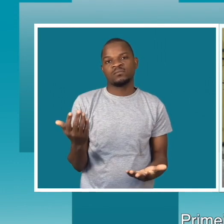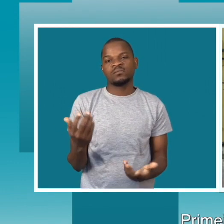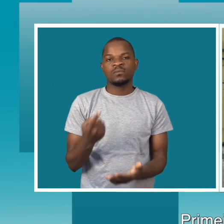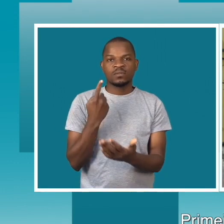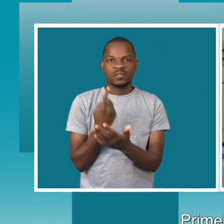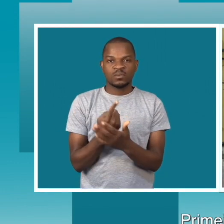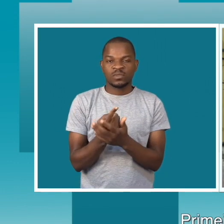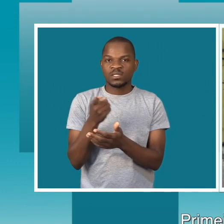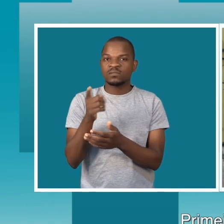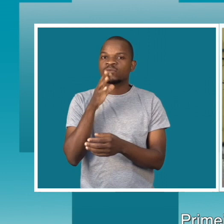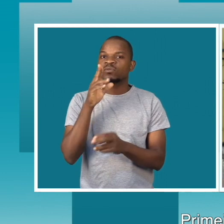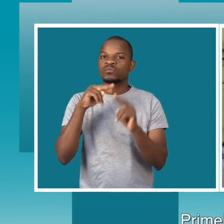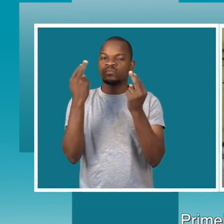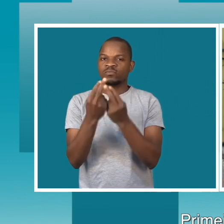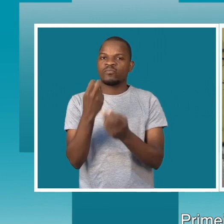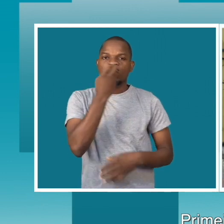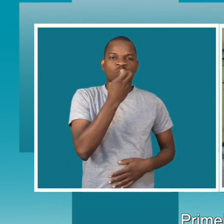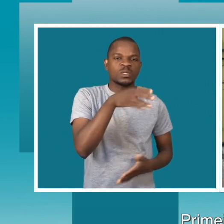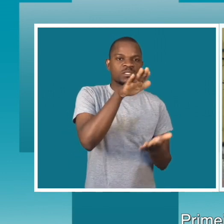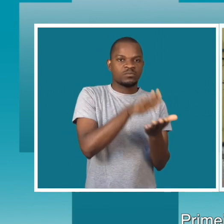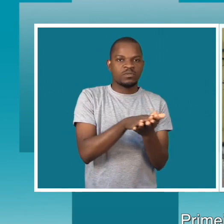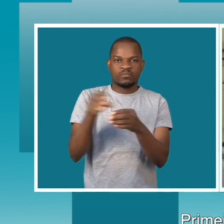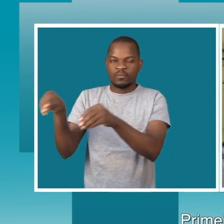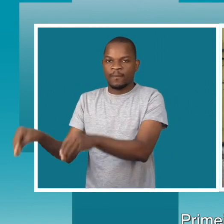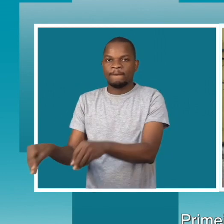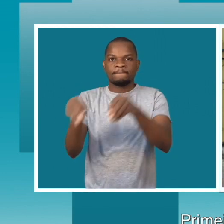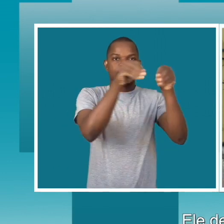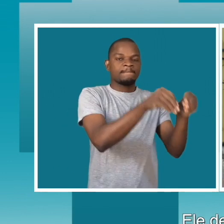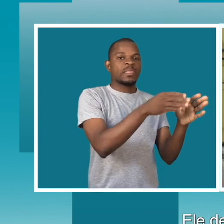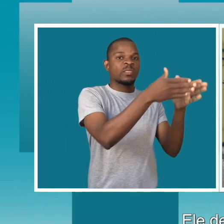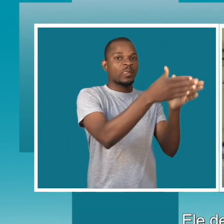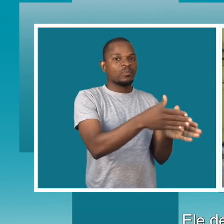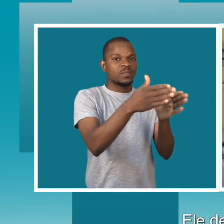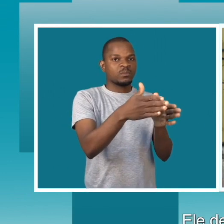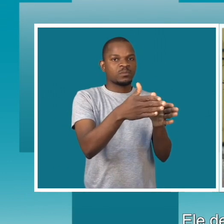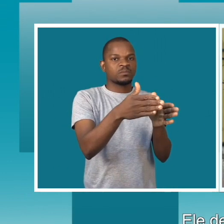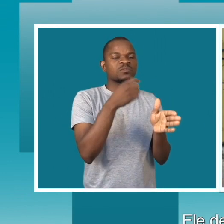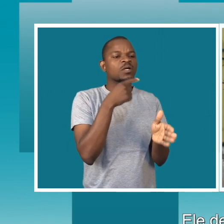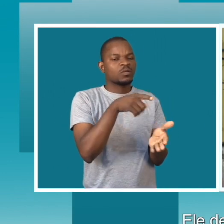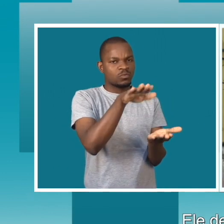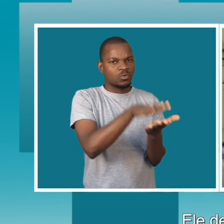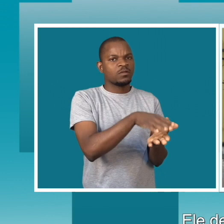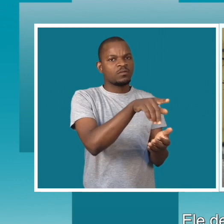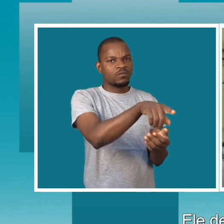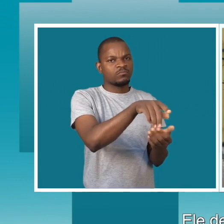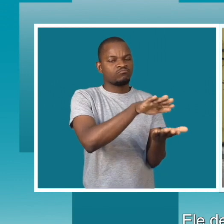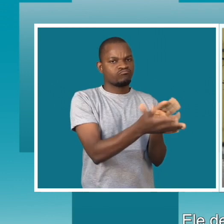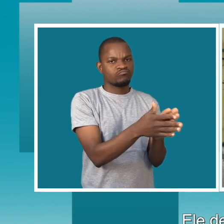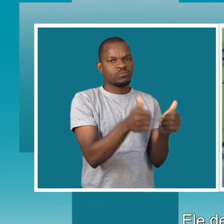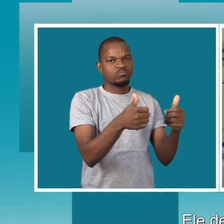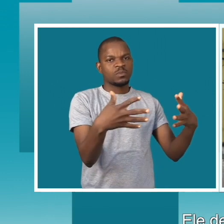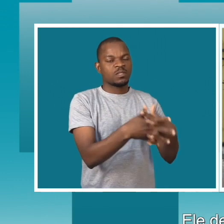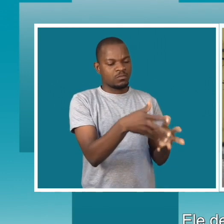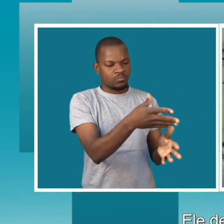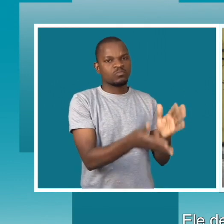fazer, arranjasse lugar para esse povo aqui. Então retirar o povo, dizer que o lugar que vocês, nós